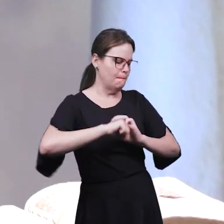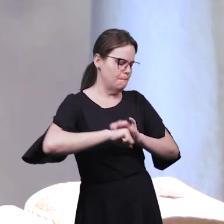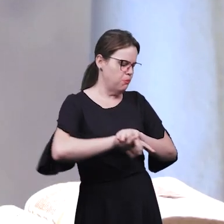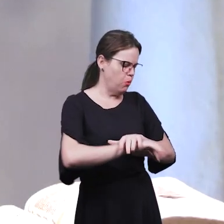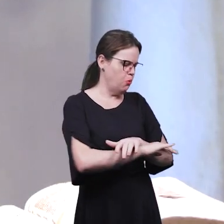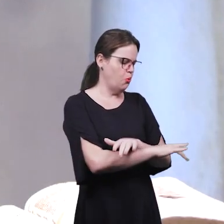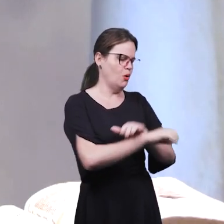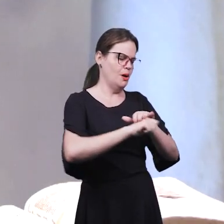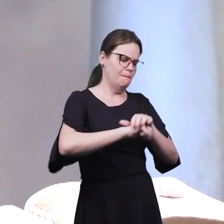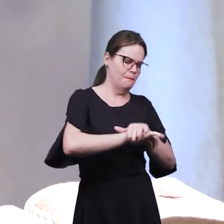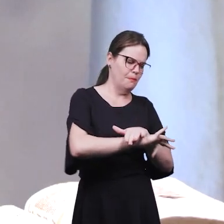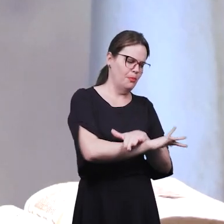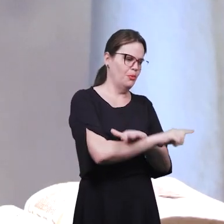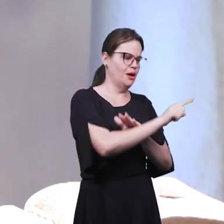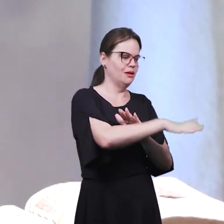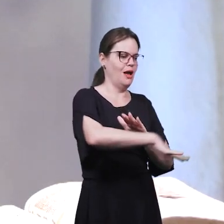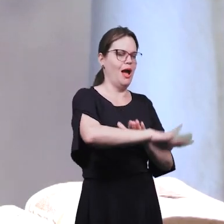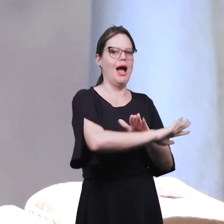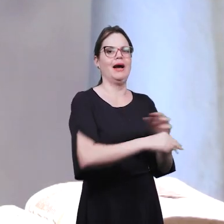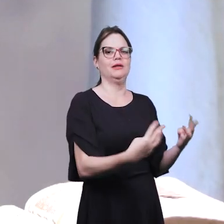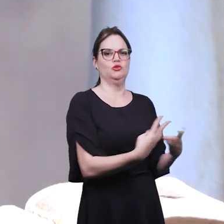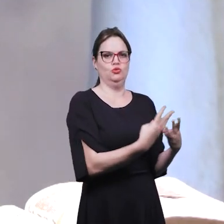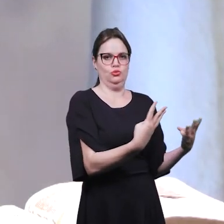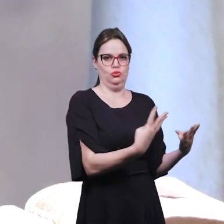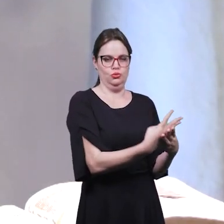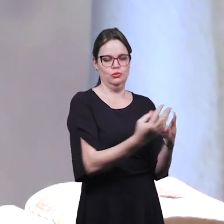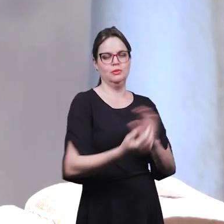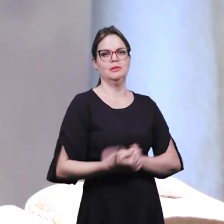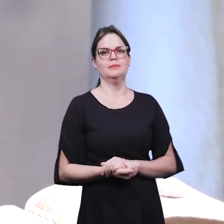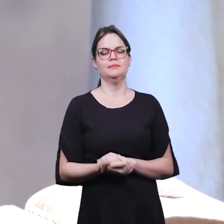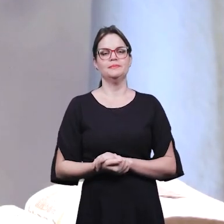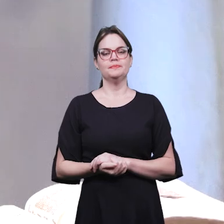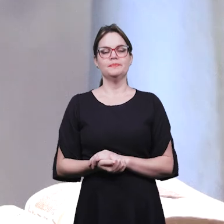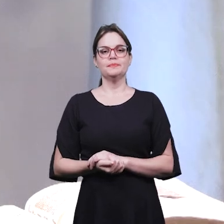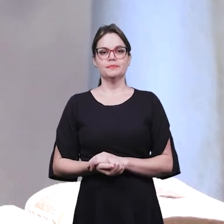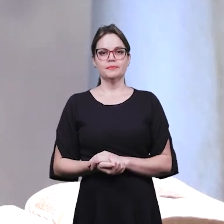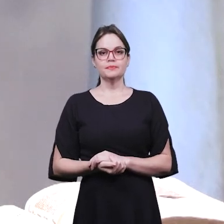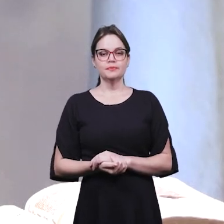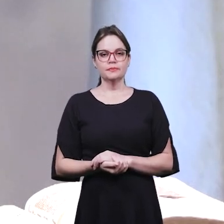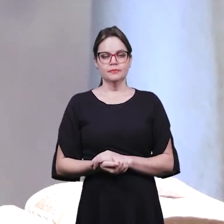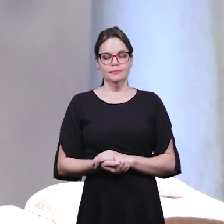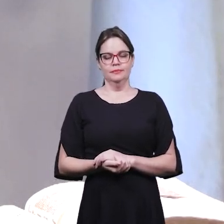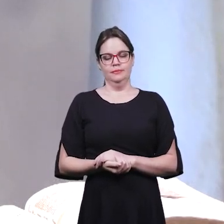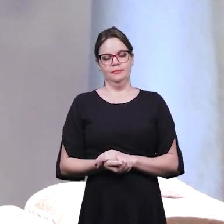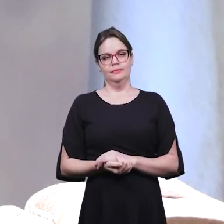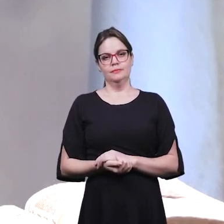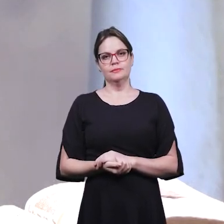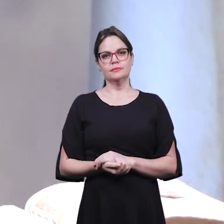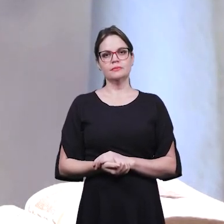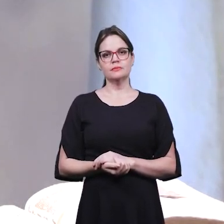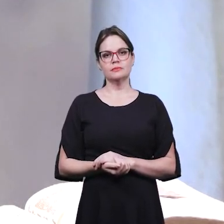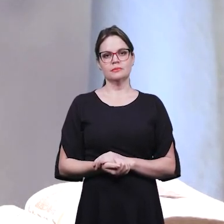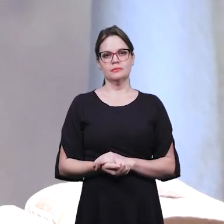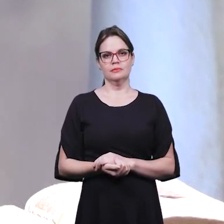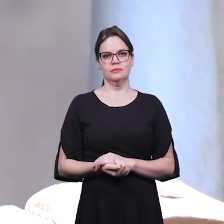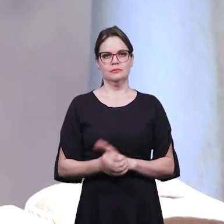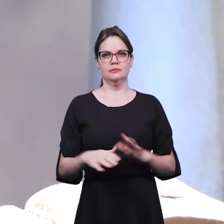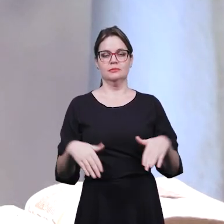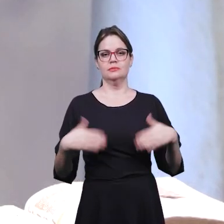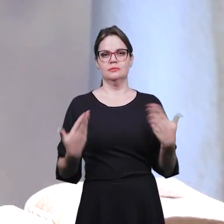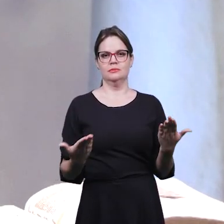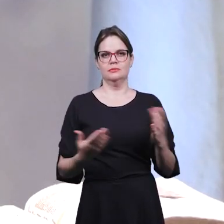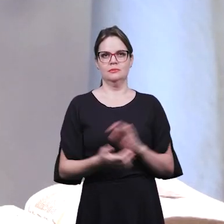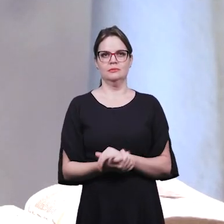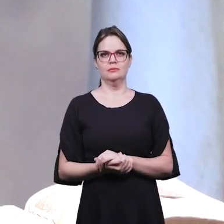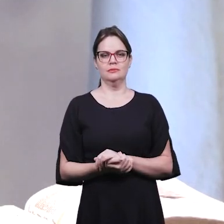Crônicas 32:30, né? Mostra esse texto. Então, olha só, não era enfermidade devido